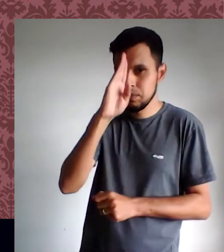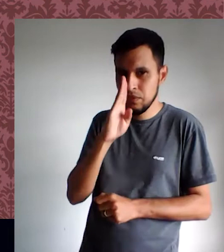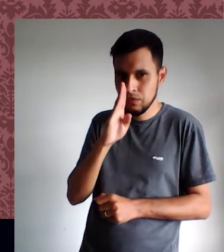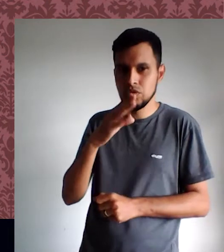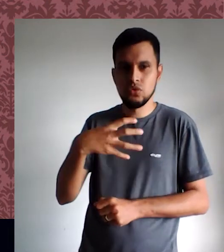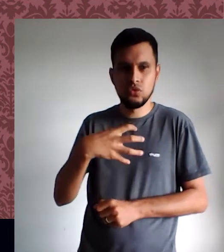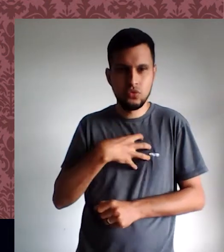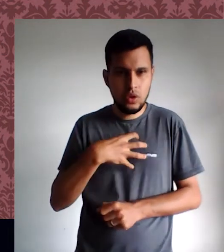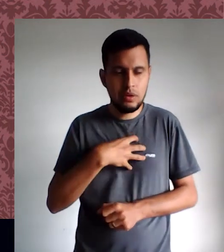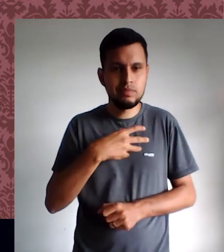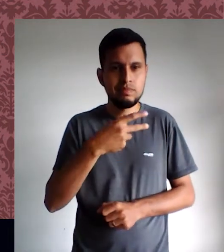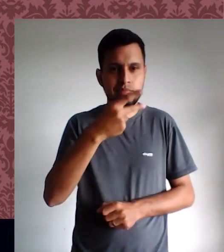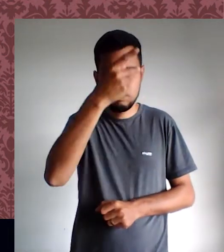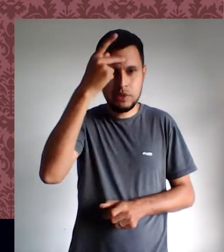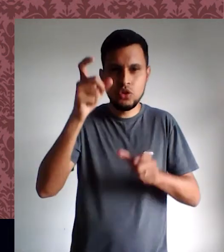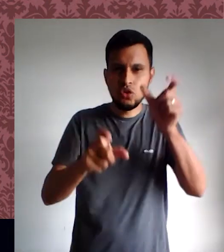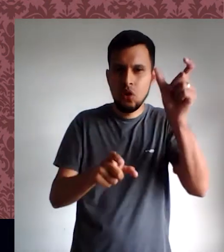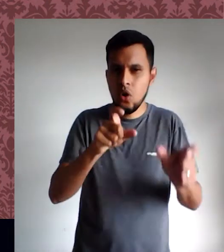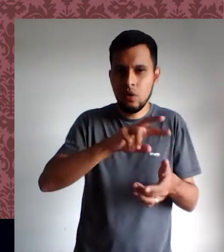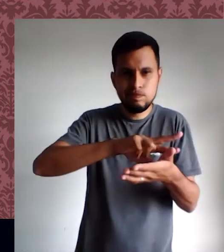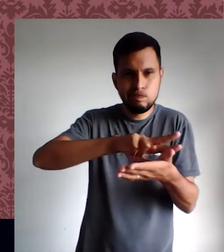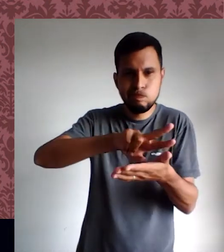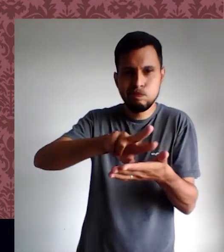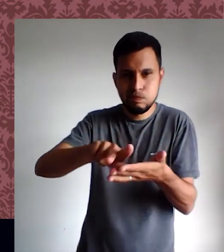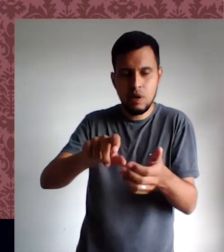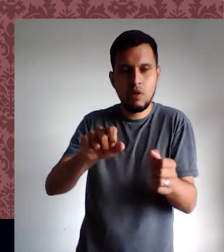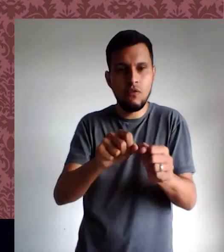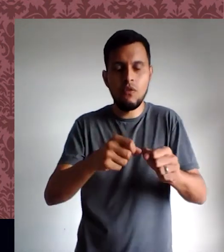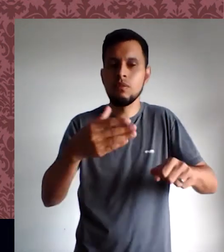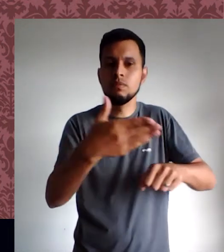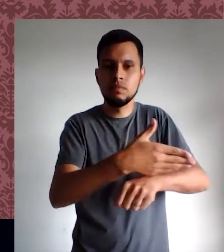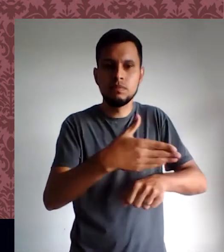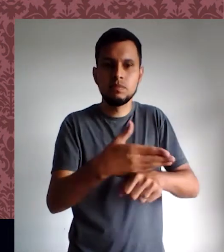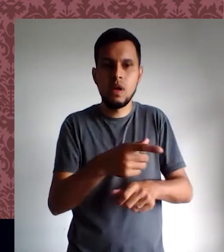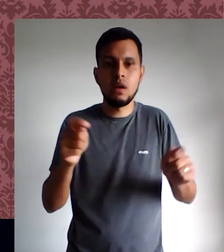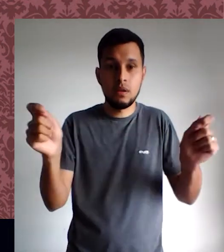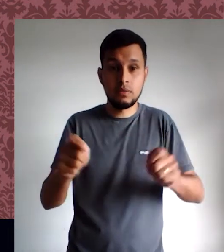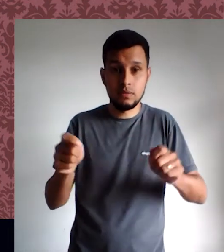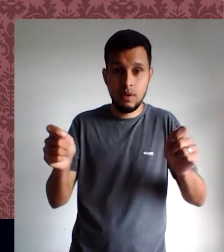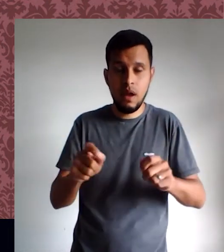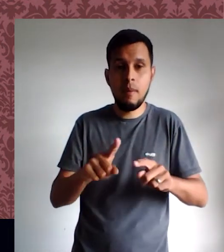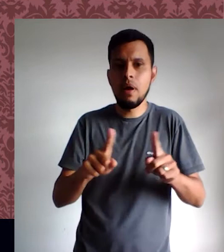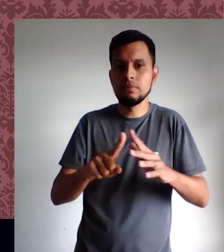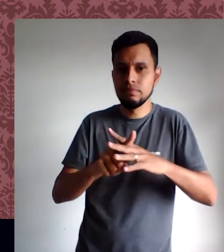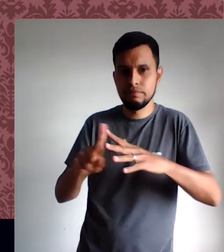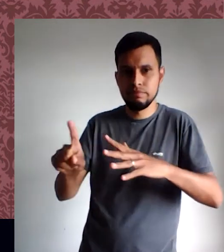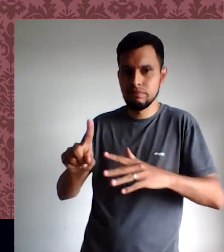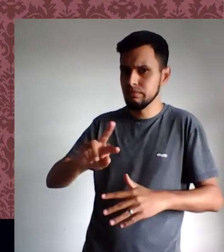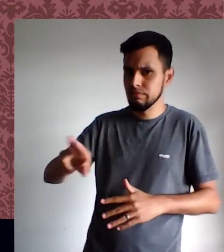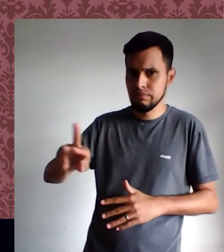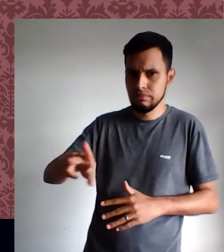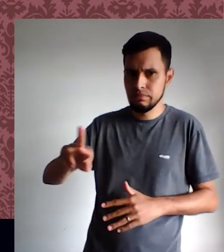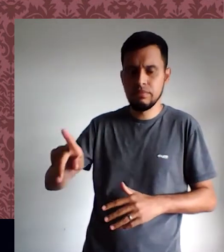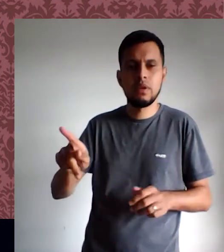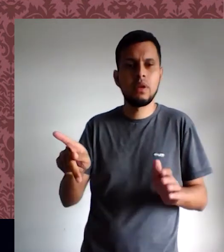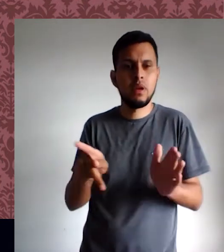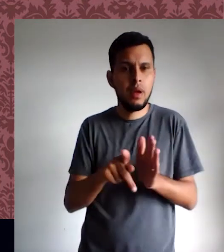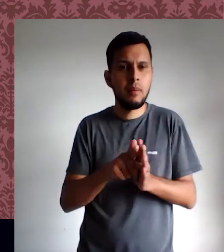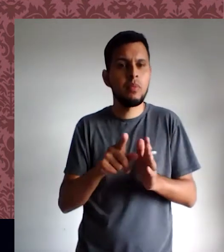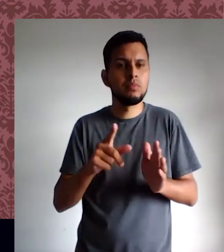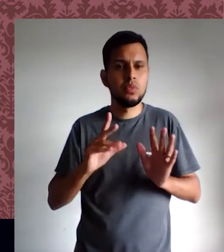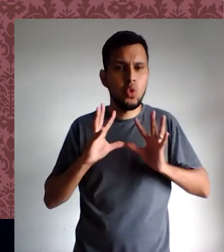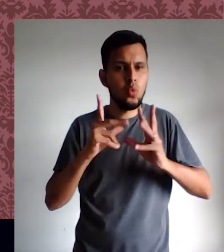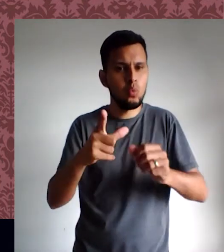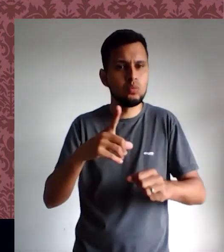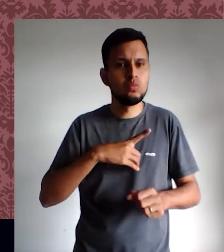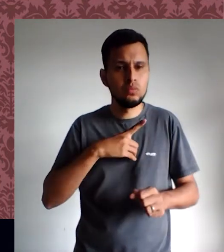toda a diversidade de público, de pessoas, sem segregar, sem excluir ninguém, que todo mundo tenha